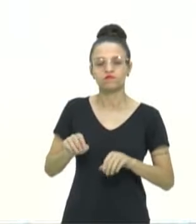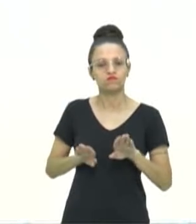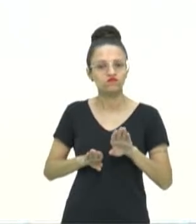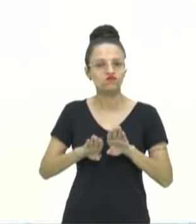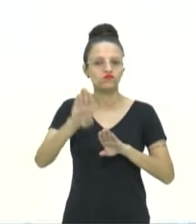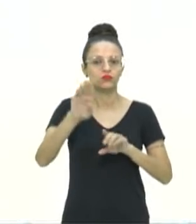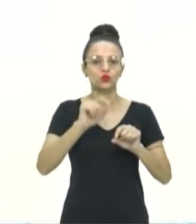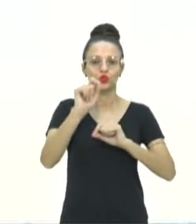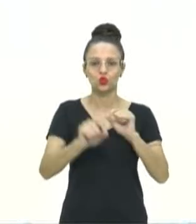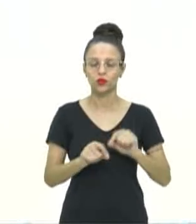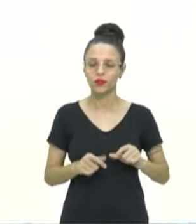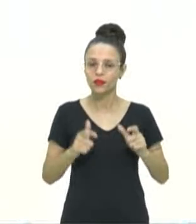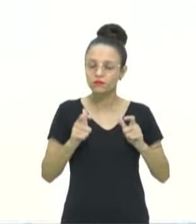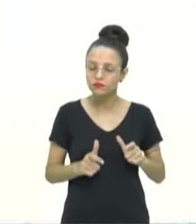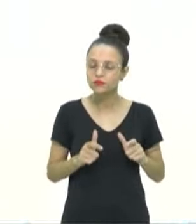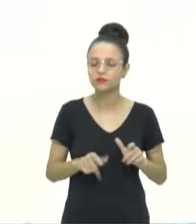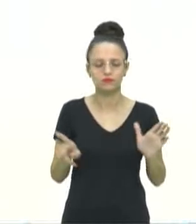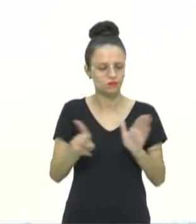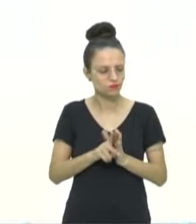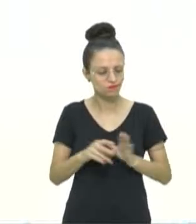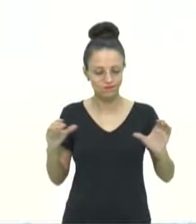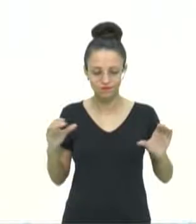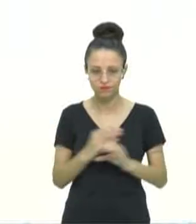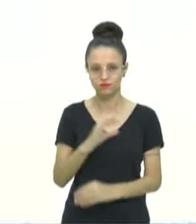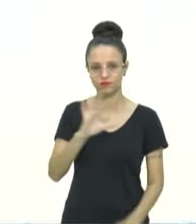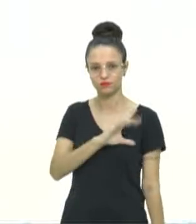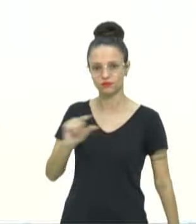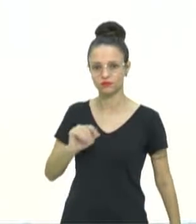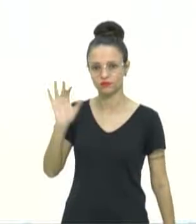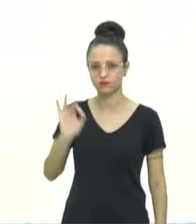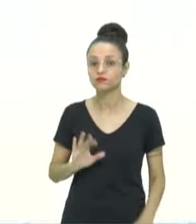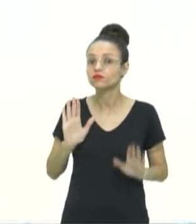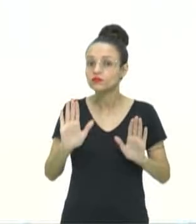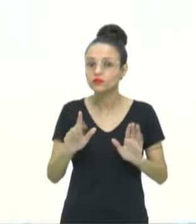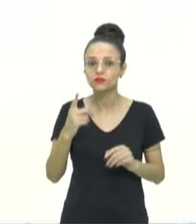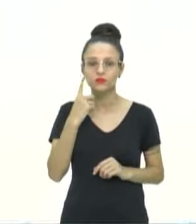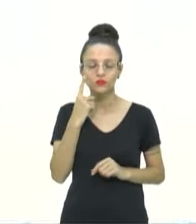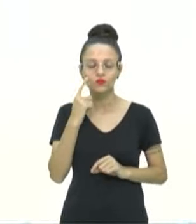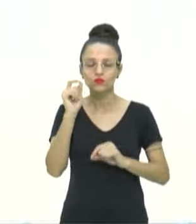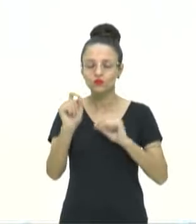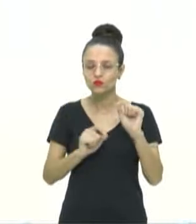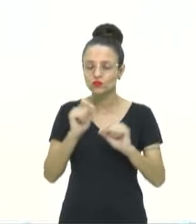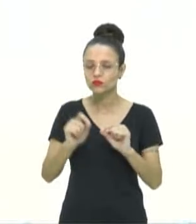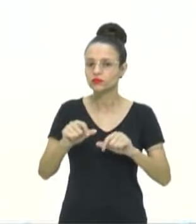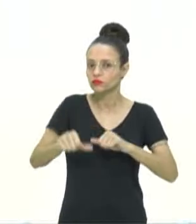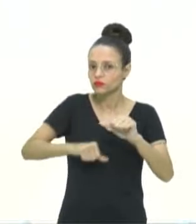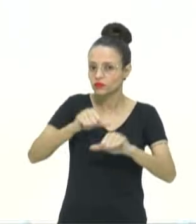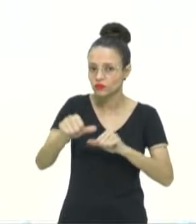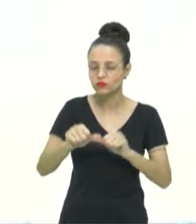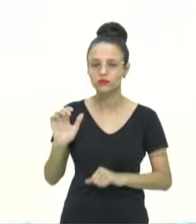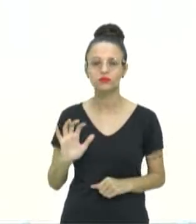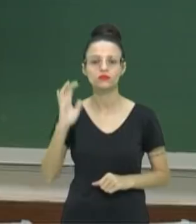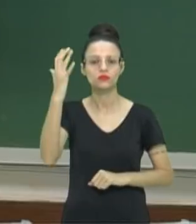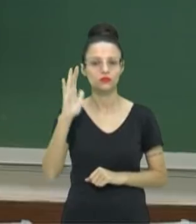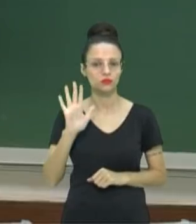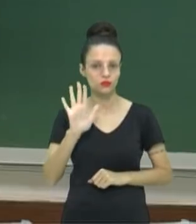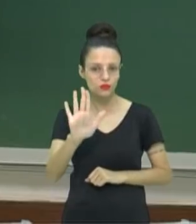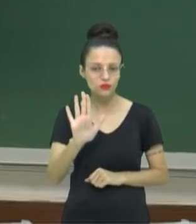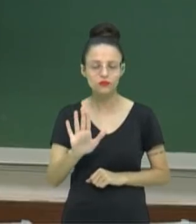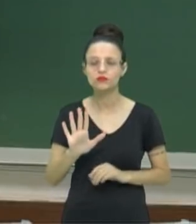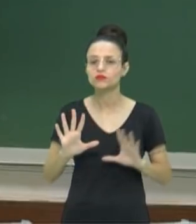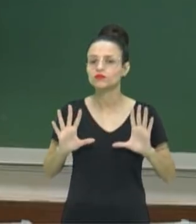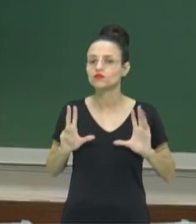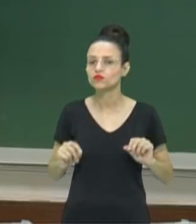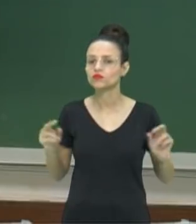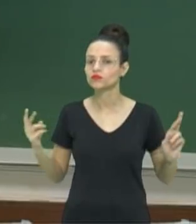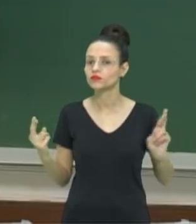matriz totalmente agrícola. Então, até agora a gente falava ali da mudança que aconteceu, mas ainda era